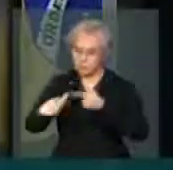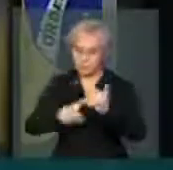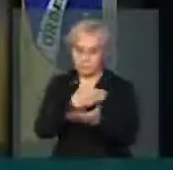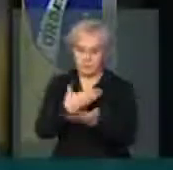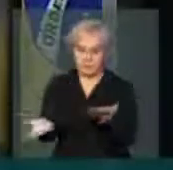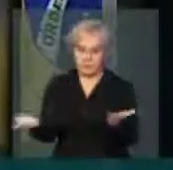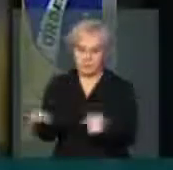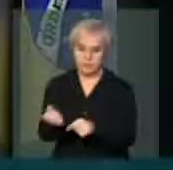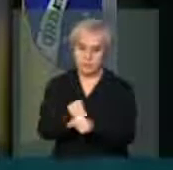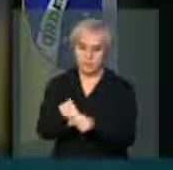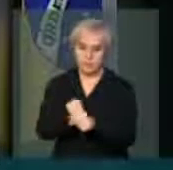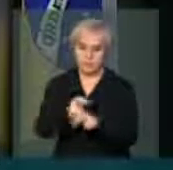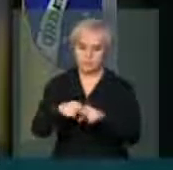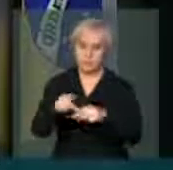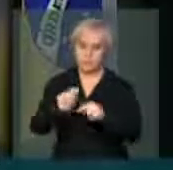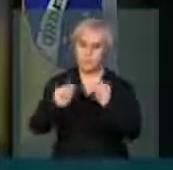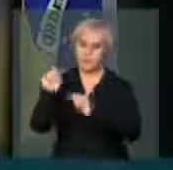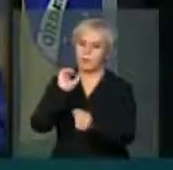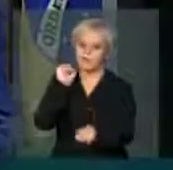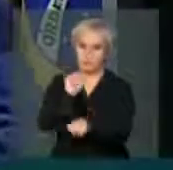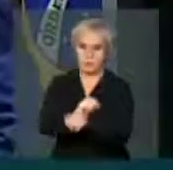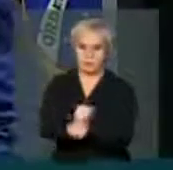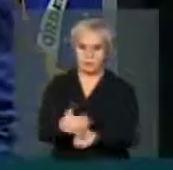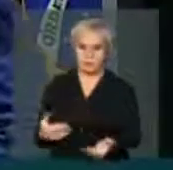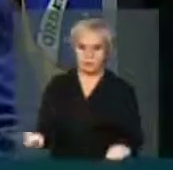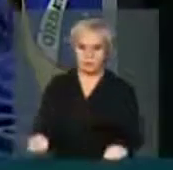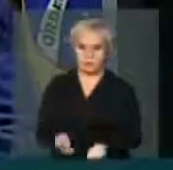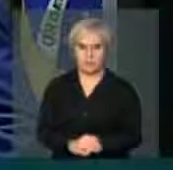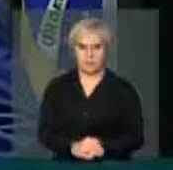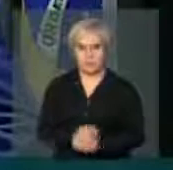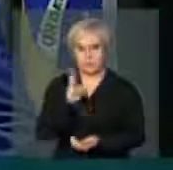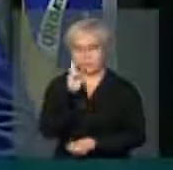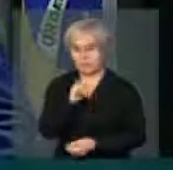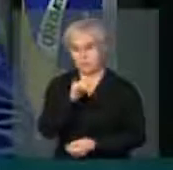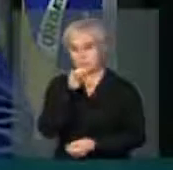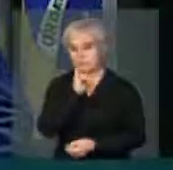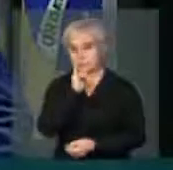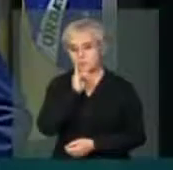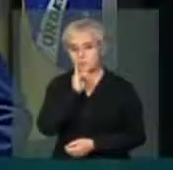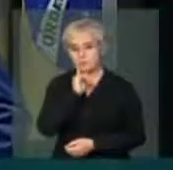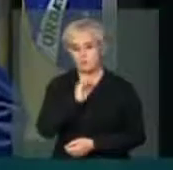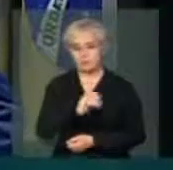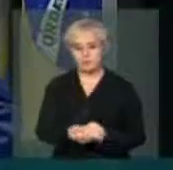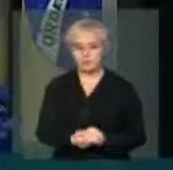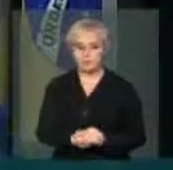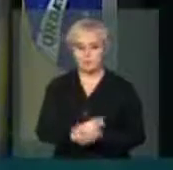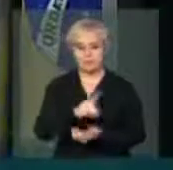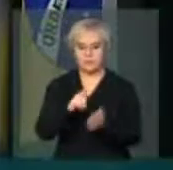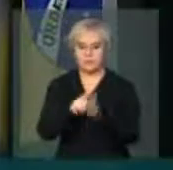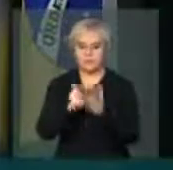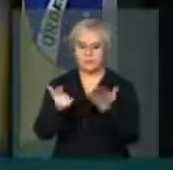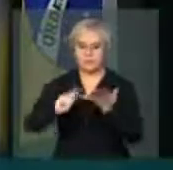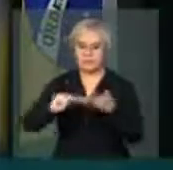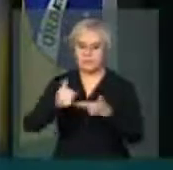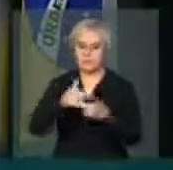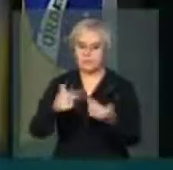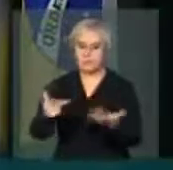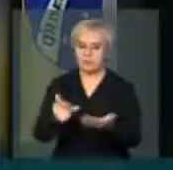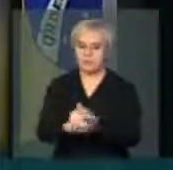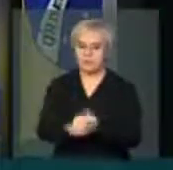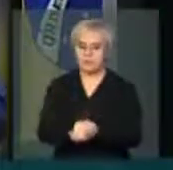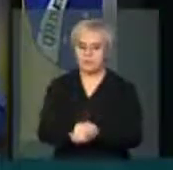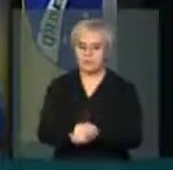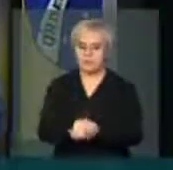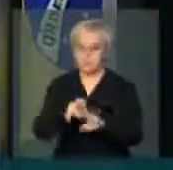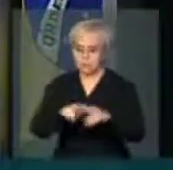causa da estagnação da economia. Vejamos o que, em síntese, diz o jornal. Diante